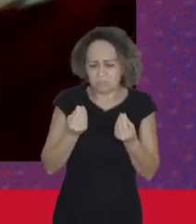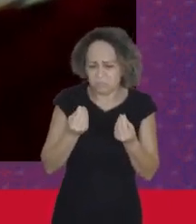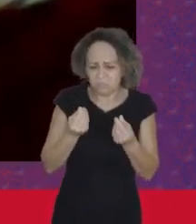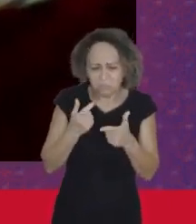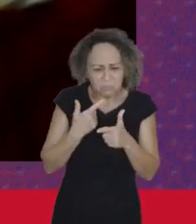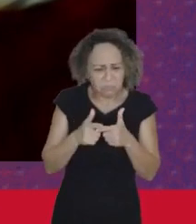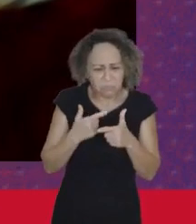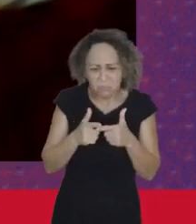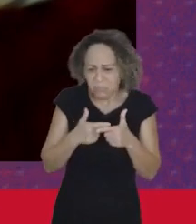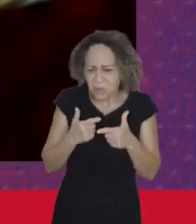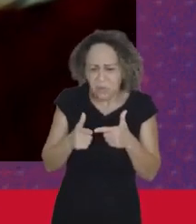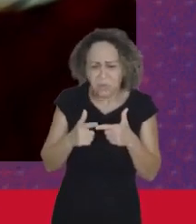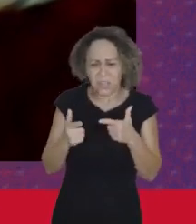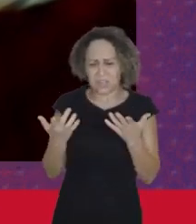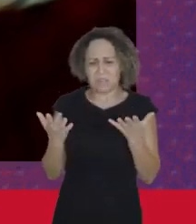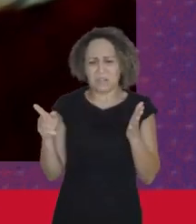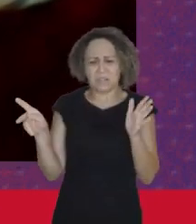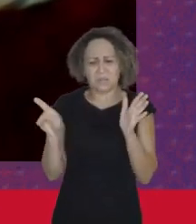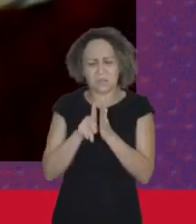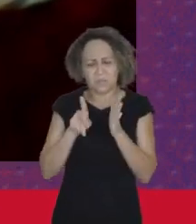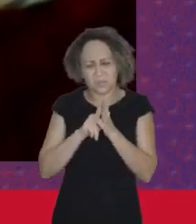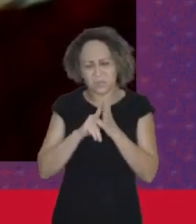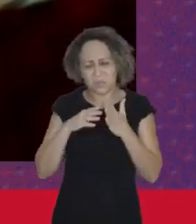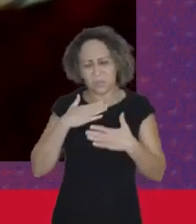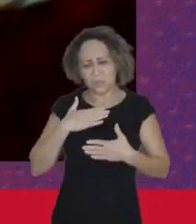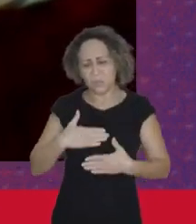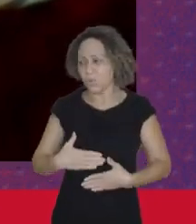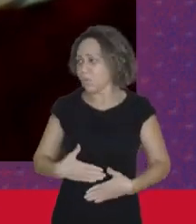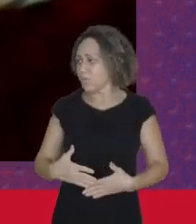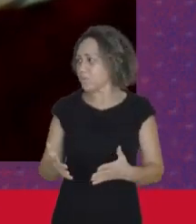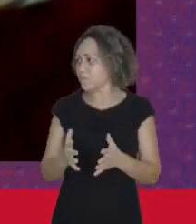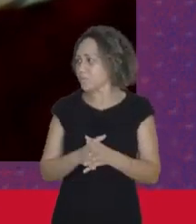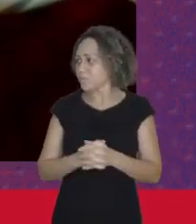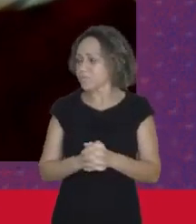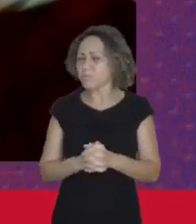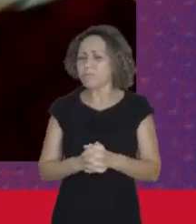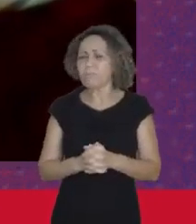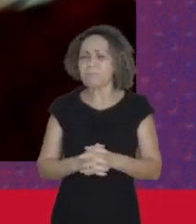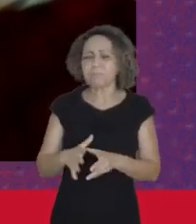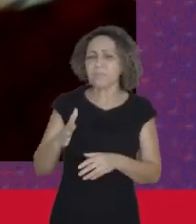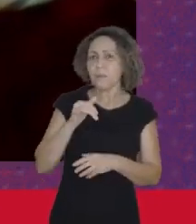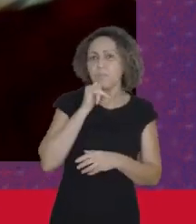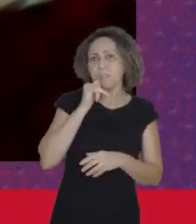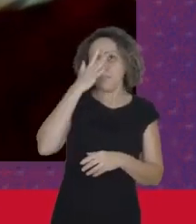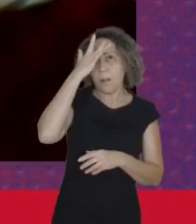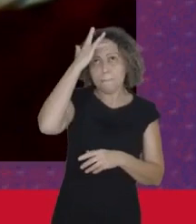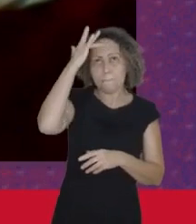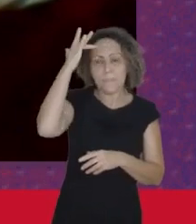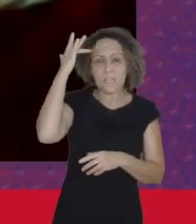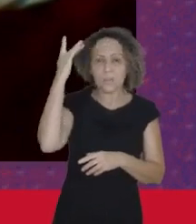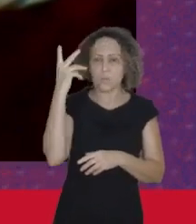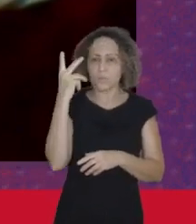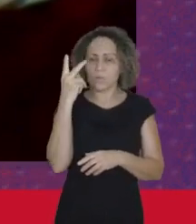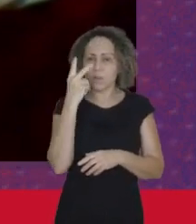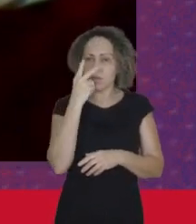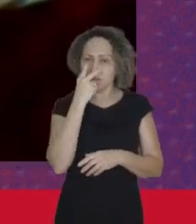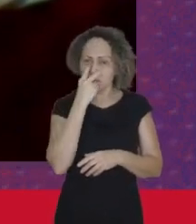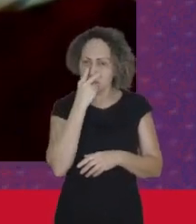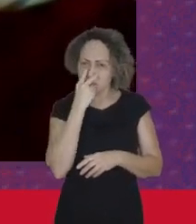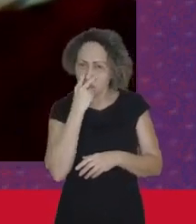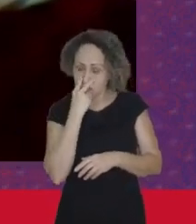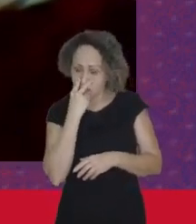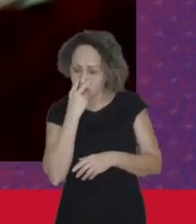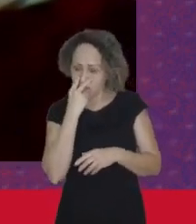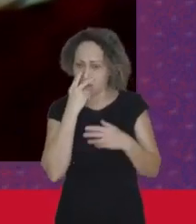Então, uma pessoa cega, uma pessoa com dificuldades motoras,